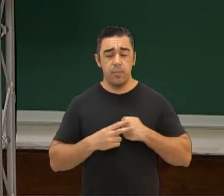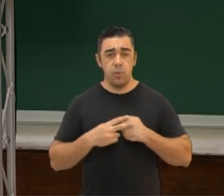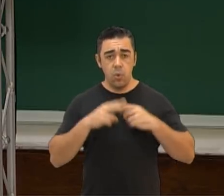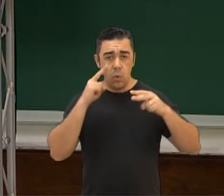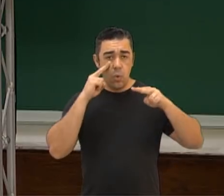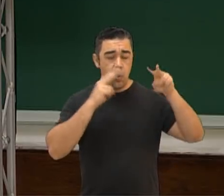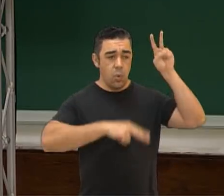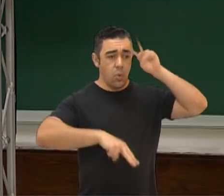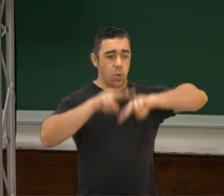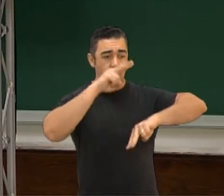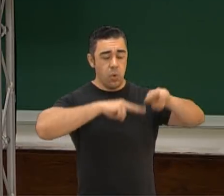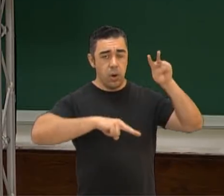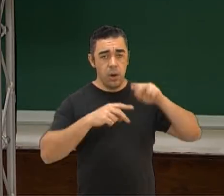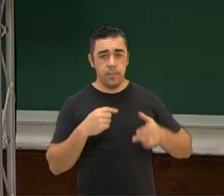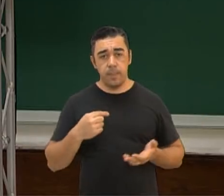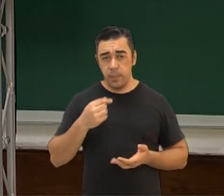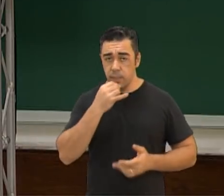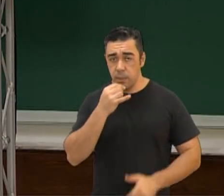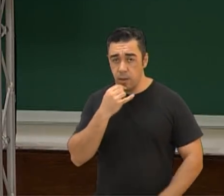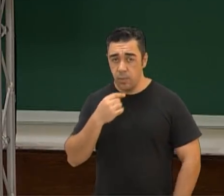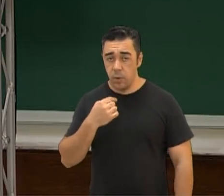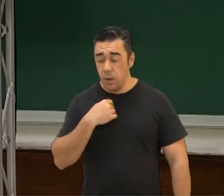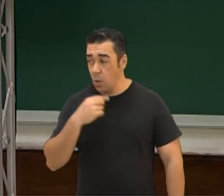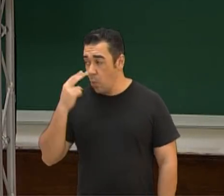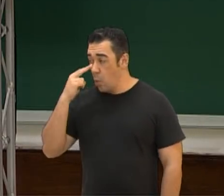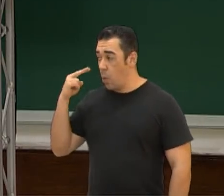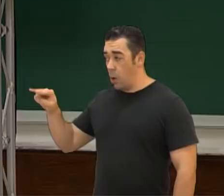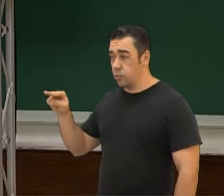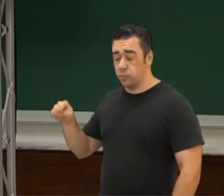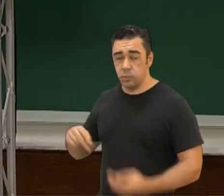com pronome, né? Eu posso dizer eu olho, tu olhas,